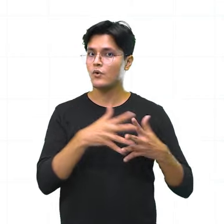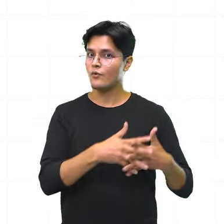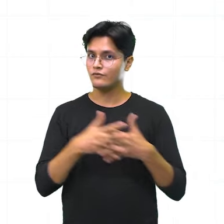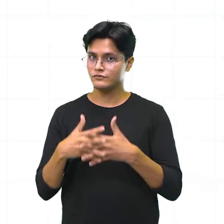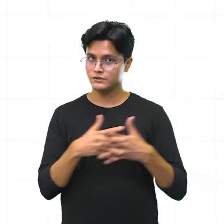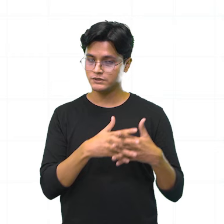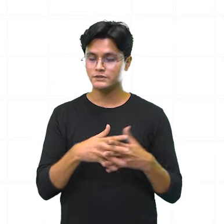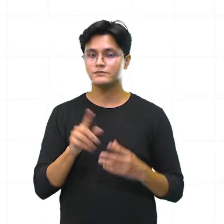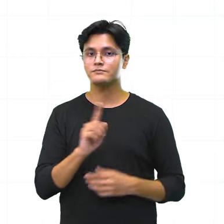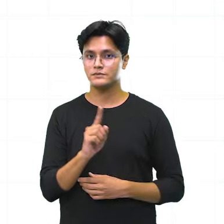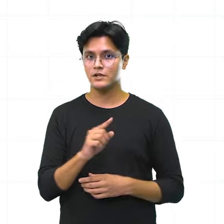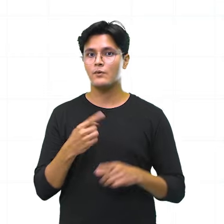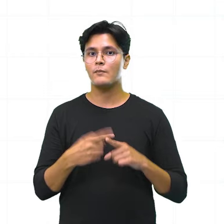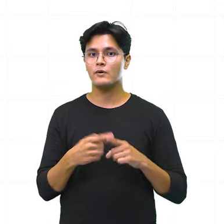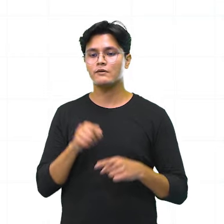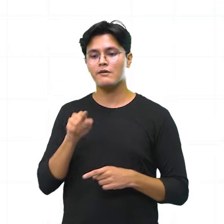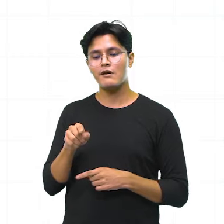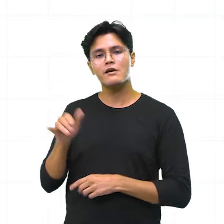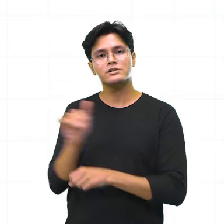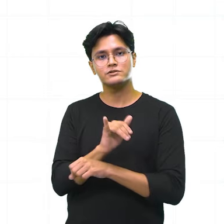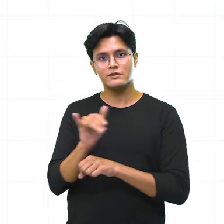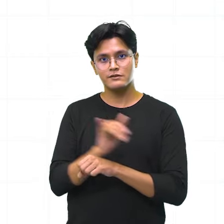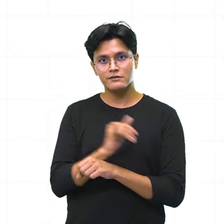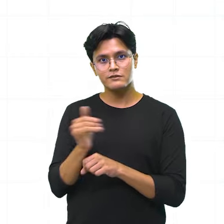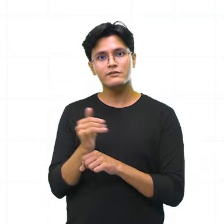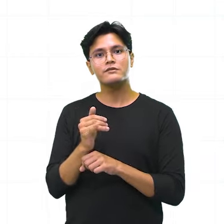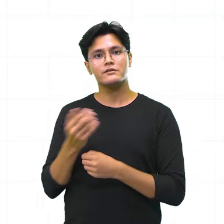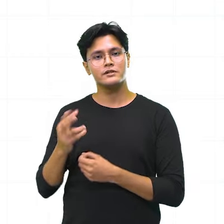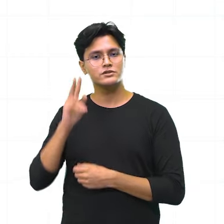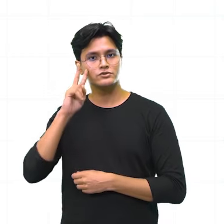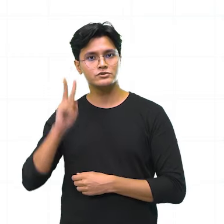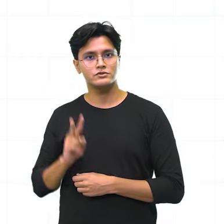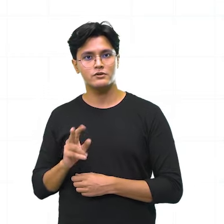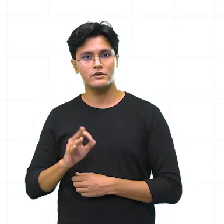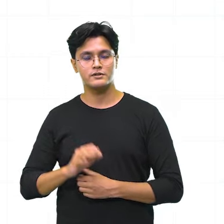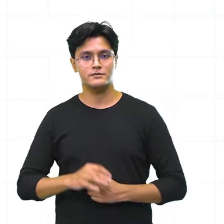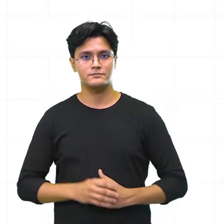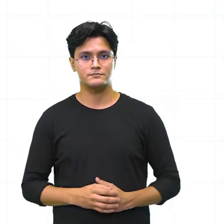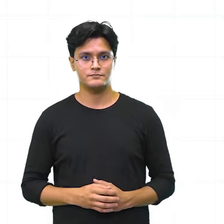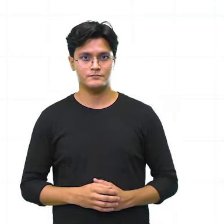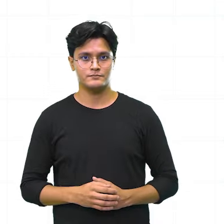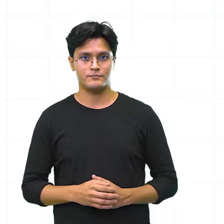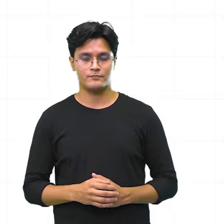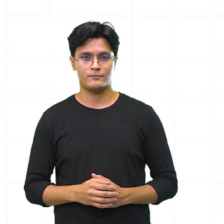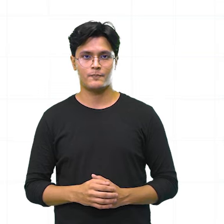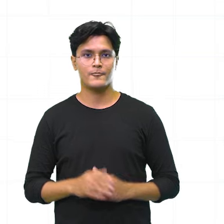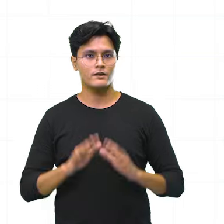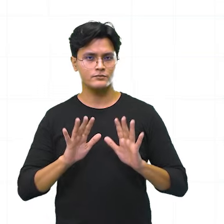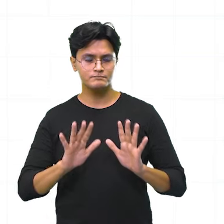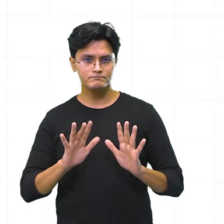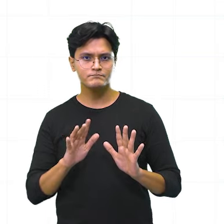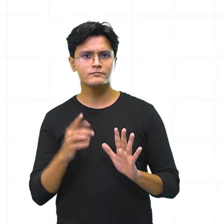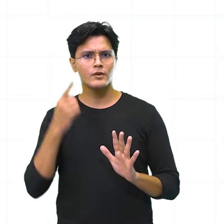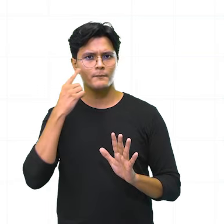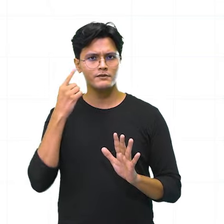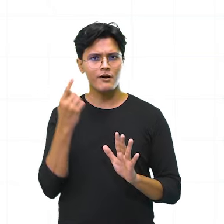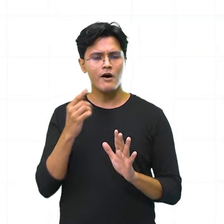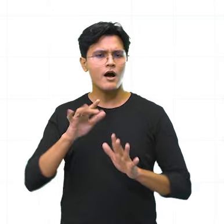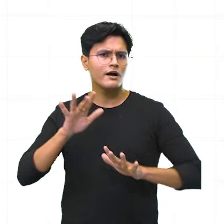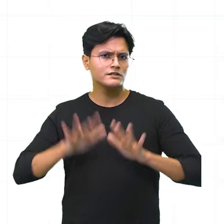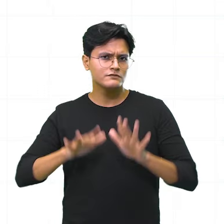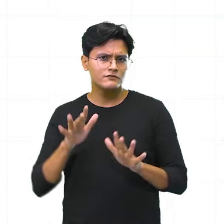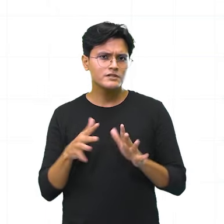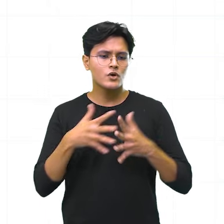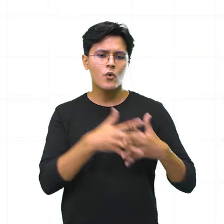uma estratégia ficcional. Tá? Pausa aí, rapidinho, olha só. Nós não podemos, muitas vezes a gente confunde, né, que